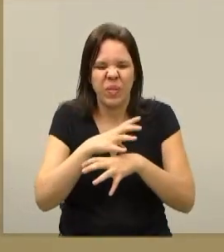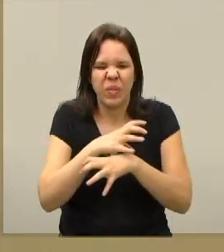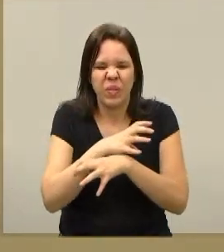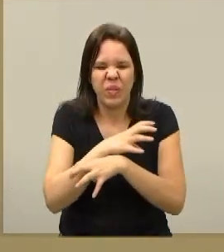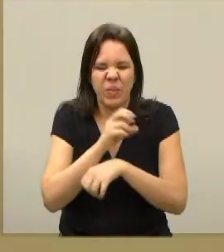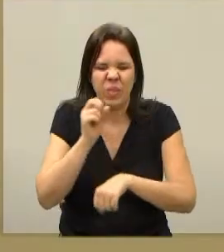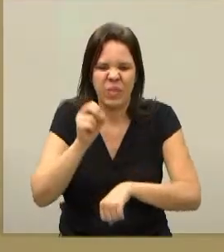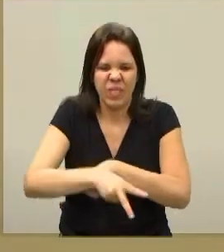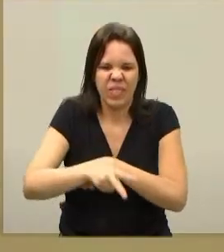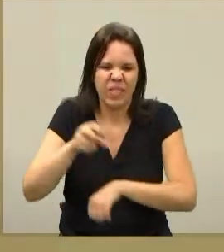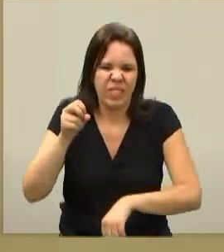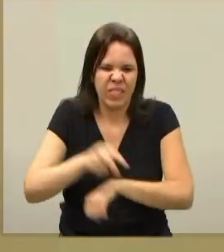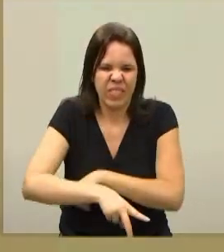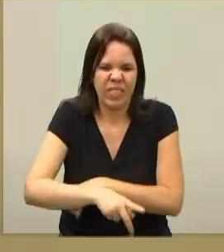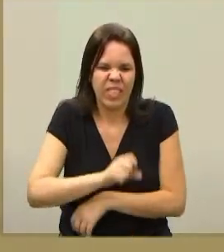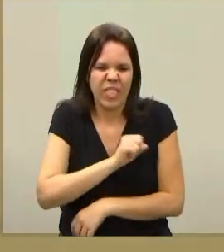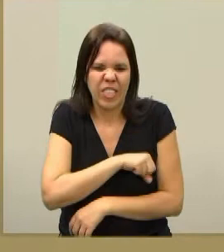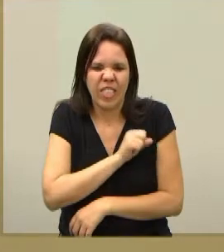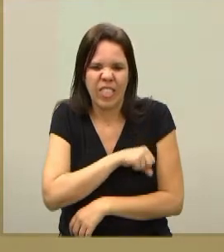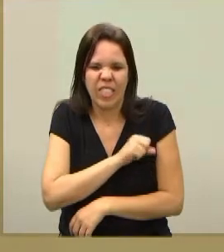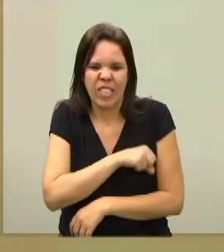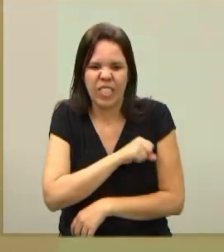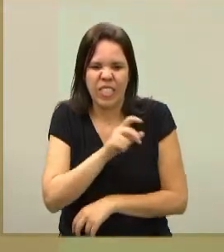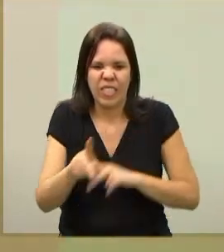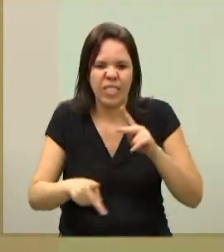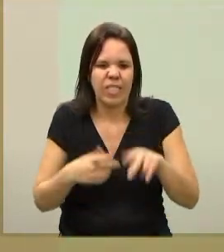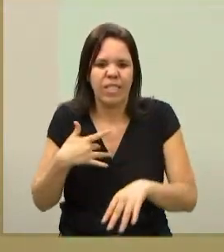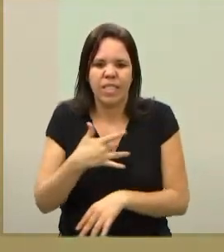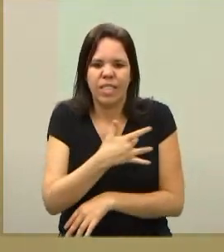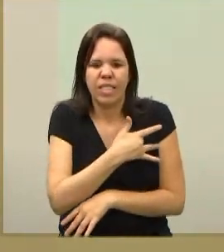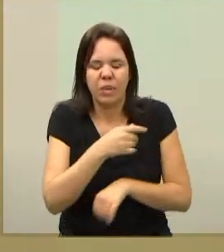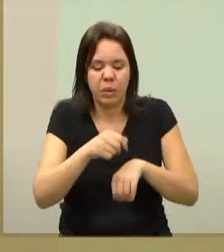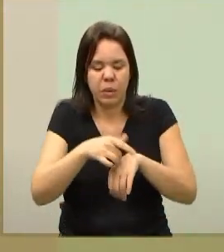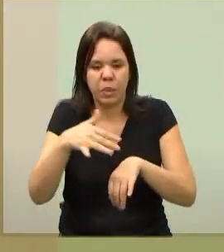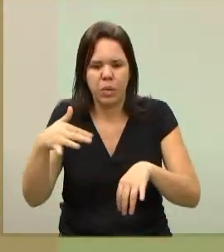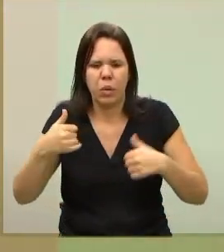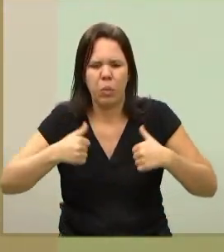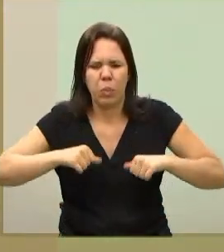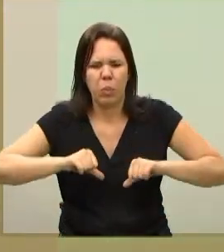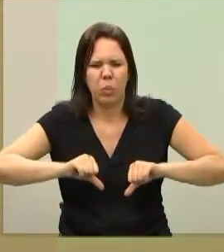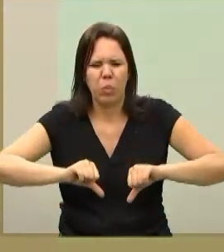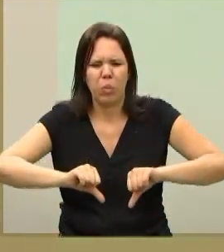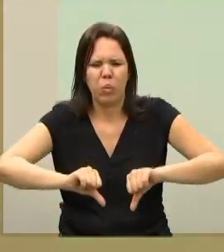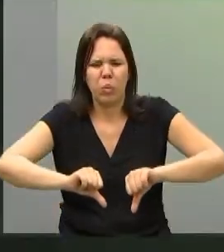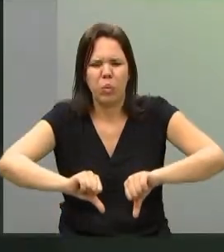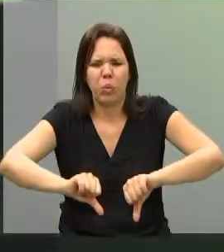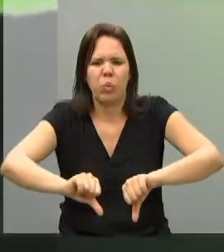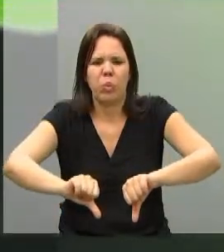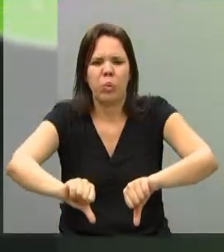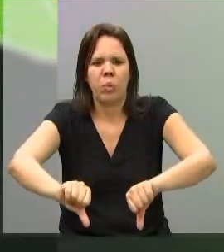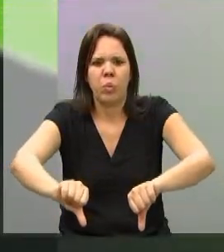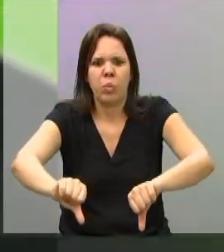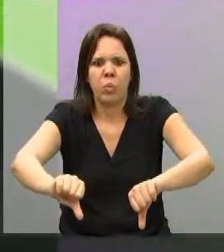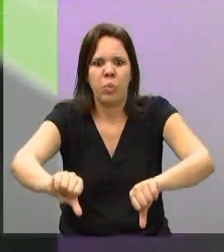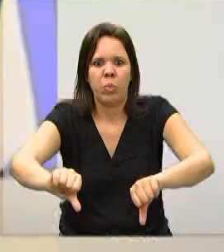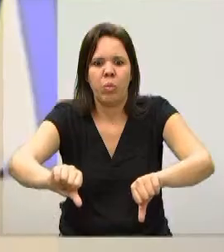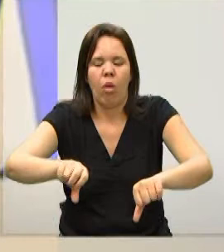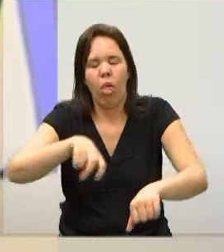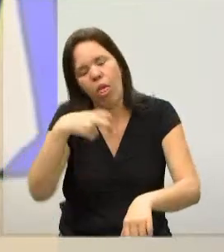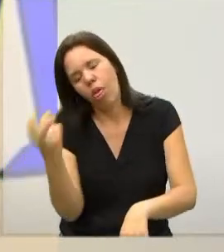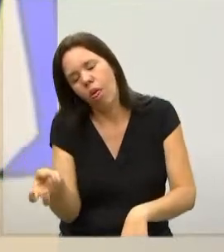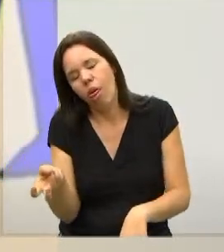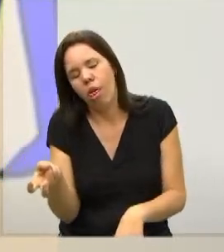os vírus que tanto mal fazem às pessoas. Cristalina piorou, piorou e até